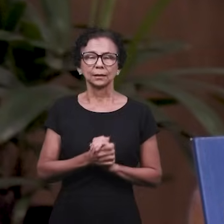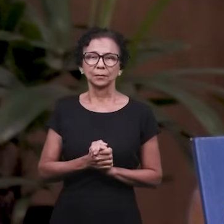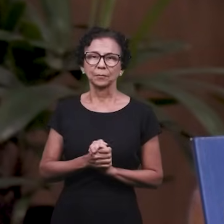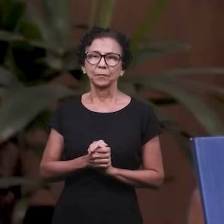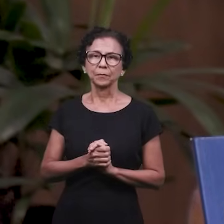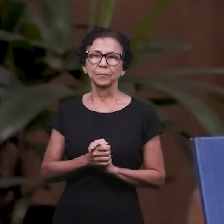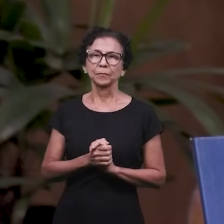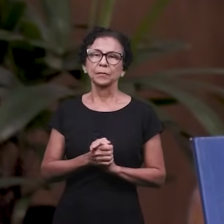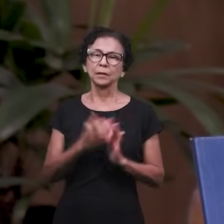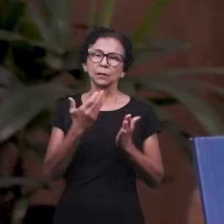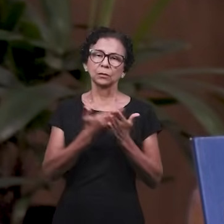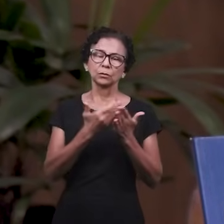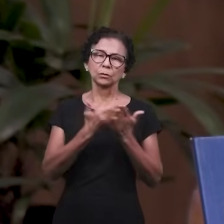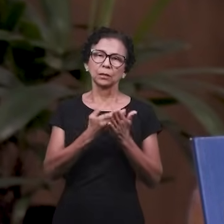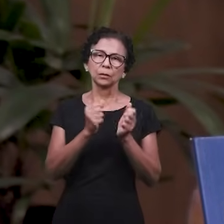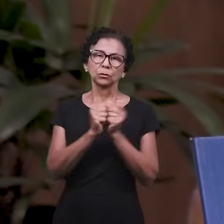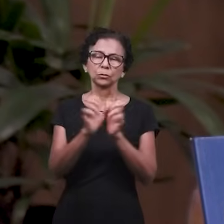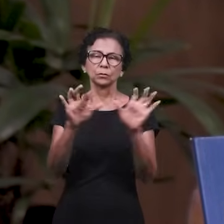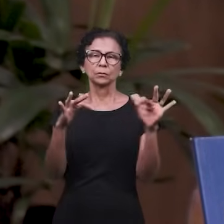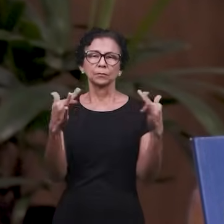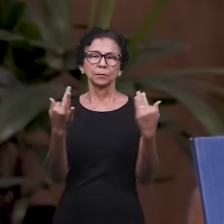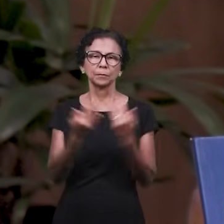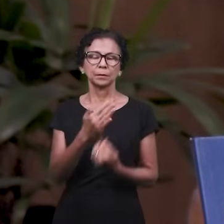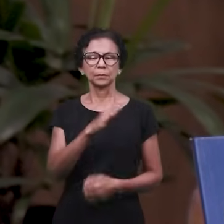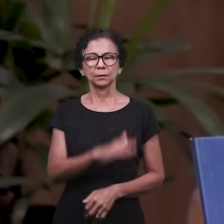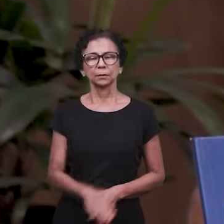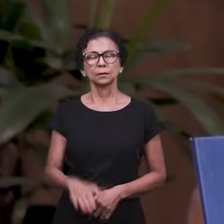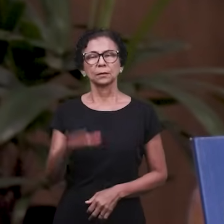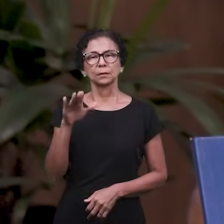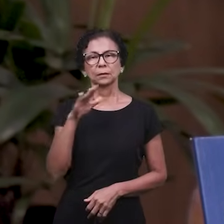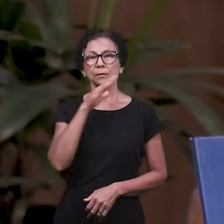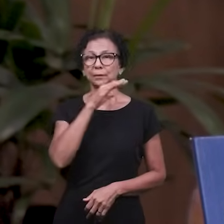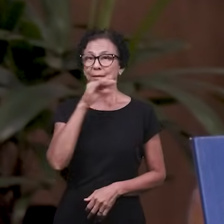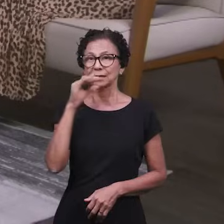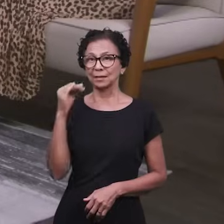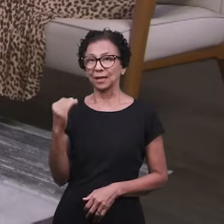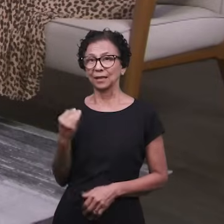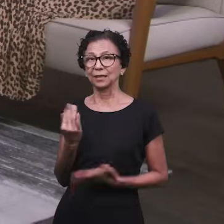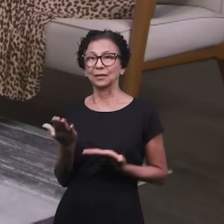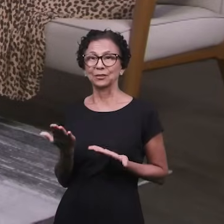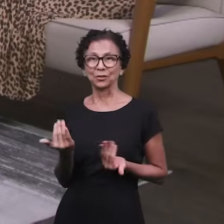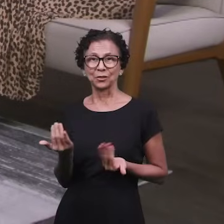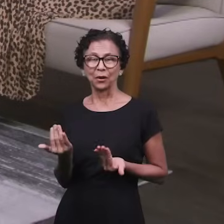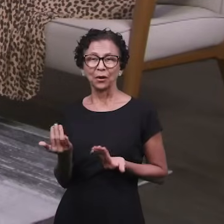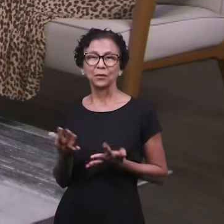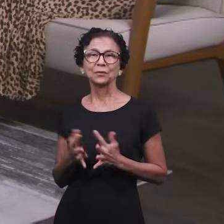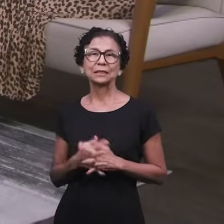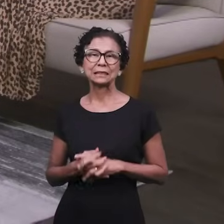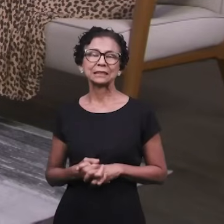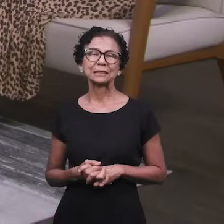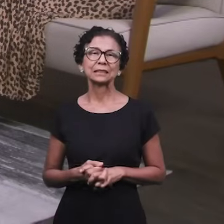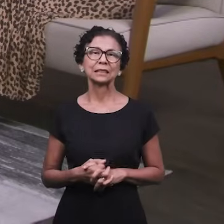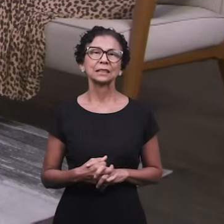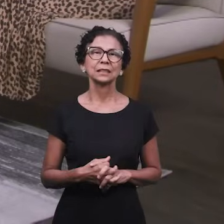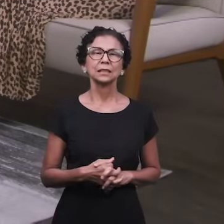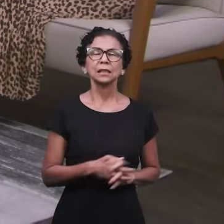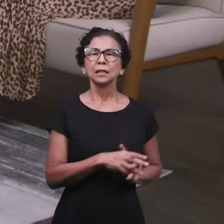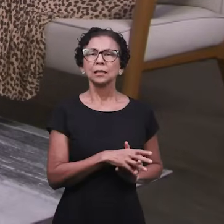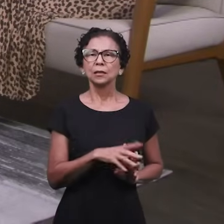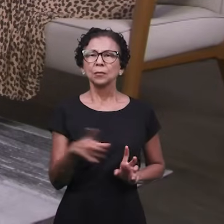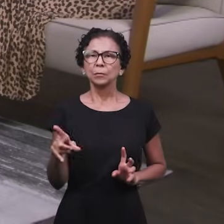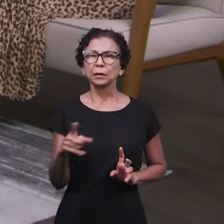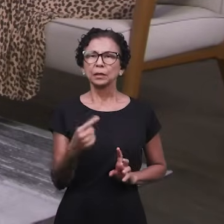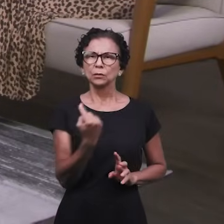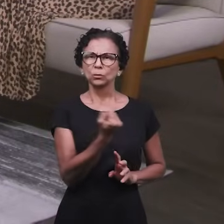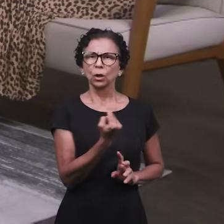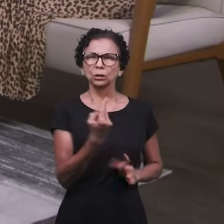estudo em família, ou seja, com as nossas crianças, intermediários, adolescentes, também jovens, para orientá-los para que eles não